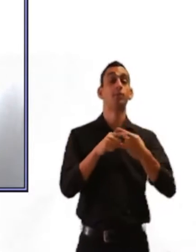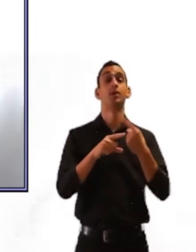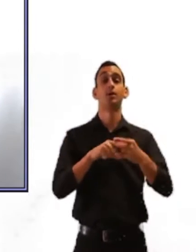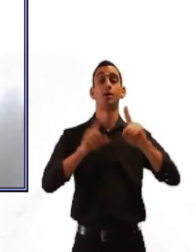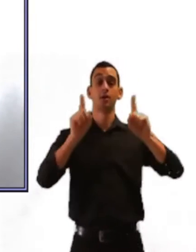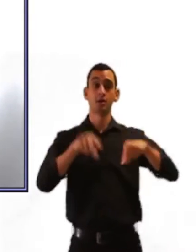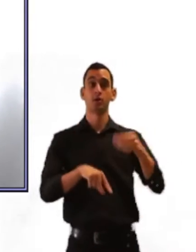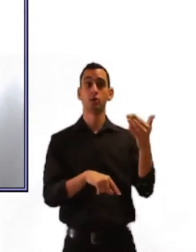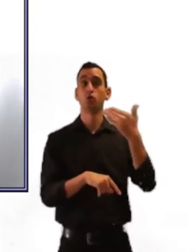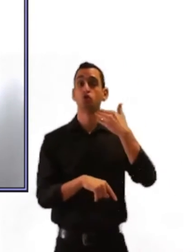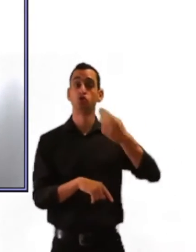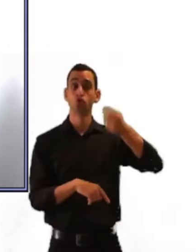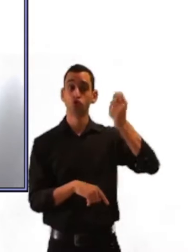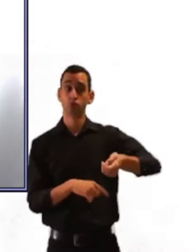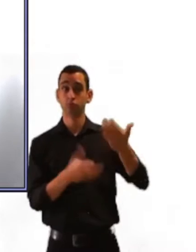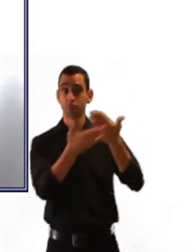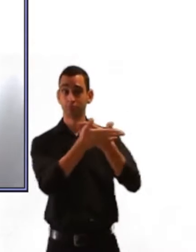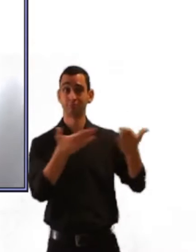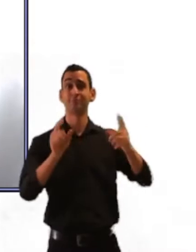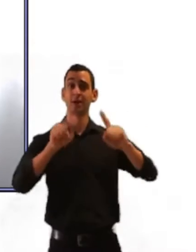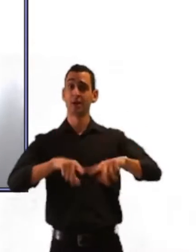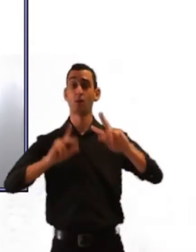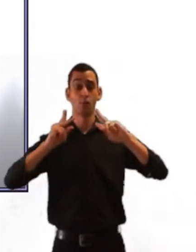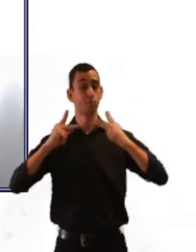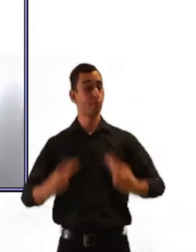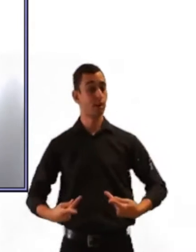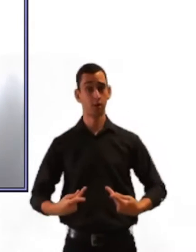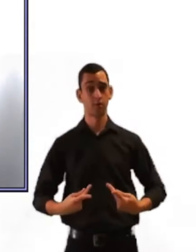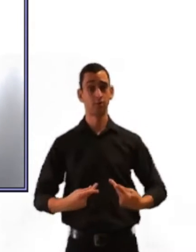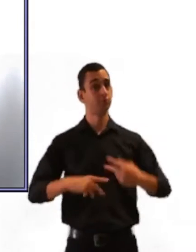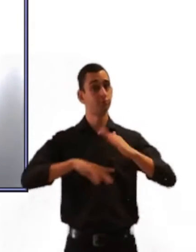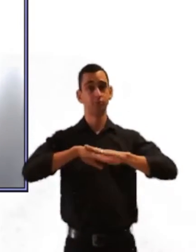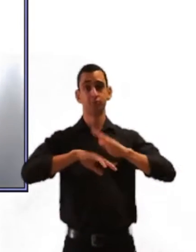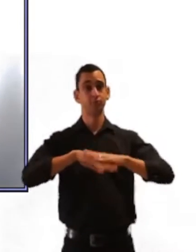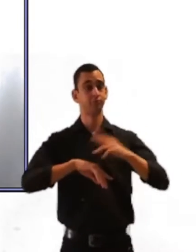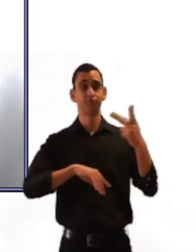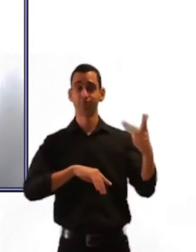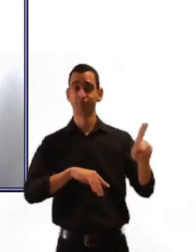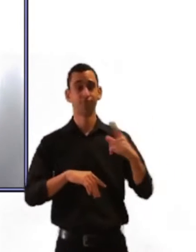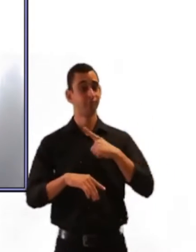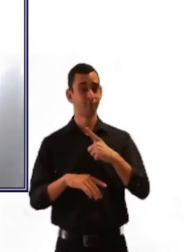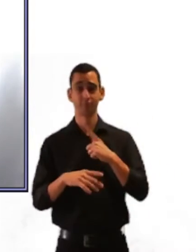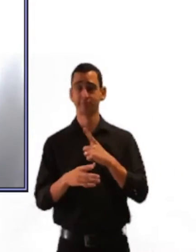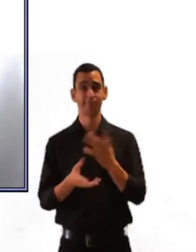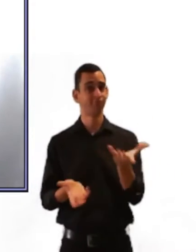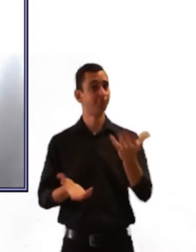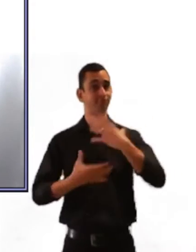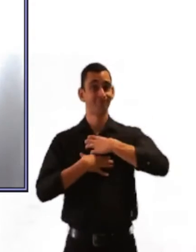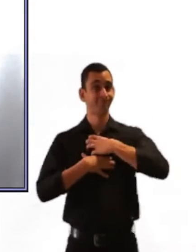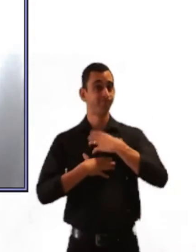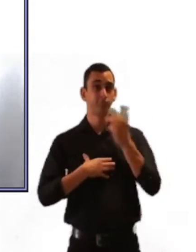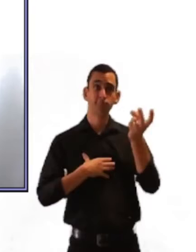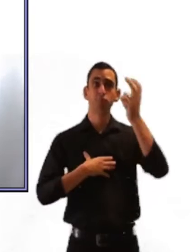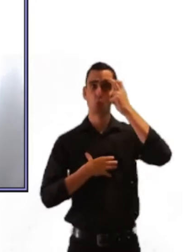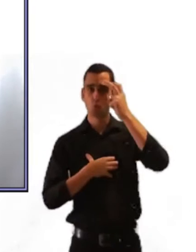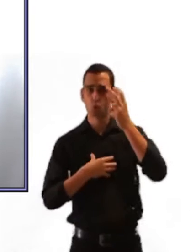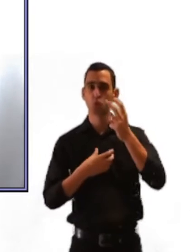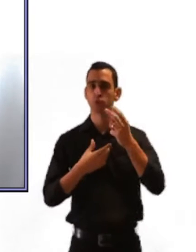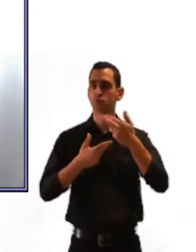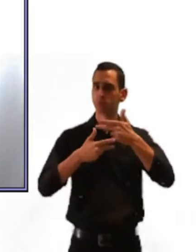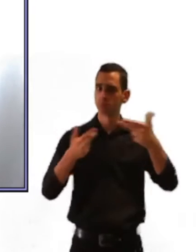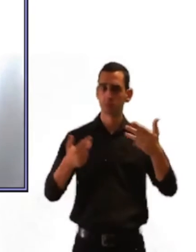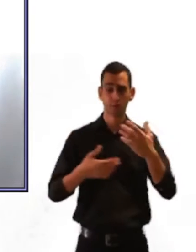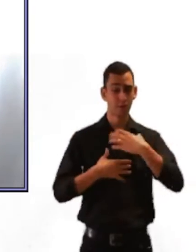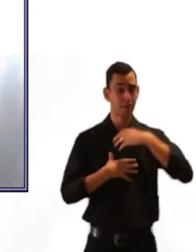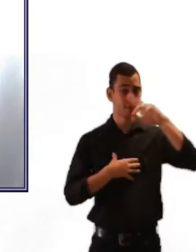humano e o ser humano traz consigo, né? É inerente ao ser humano as suas ideologias, as suas